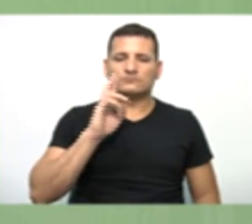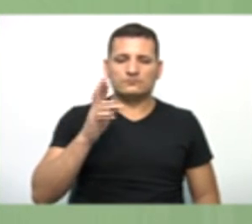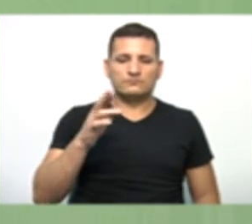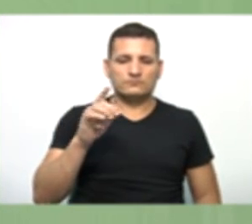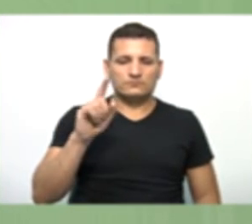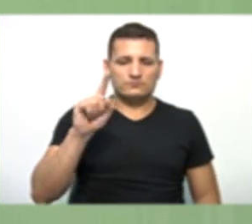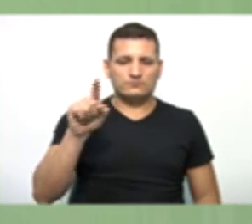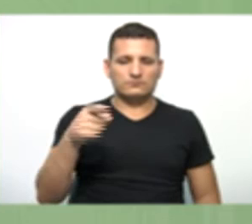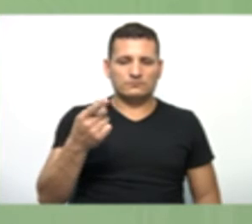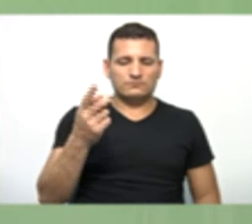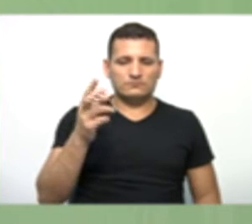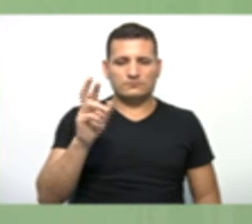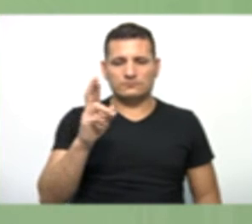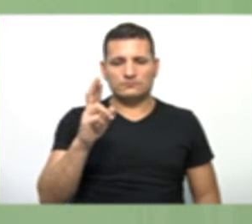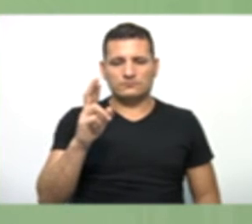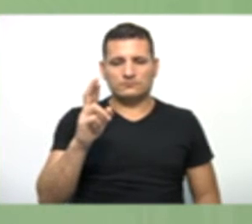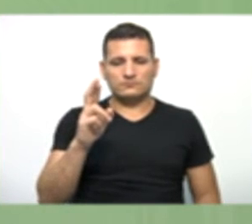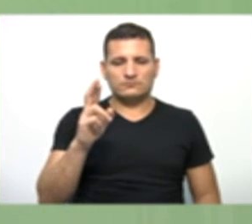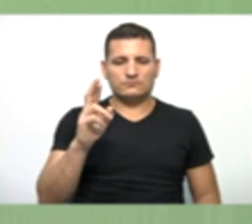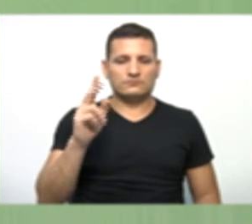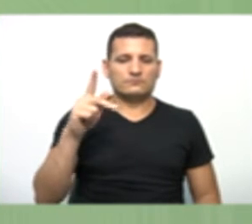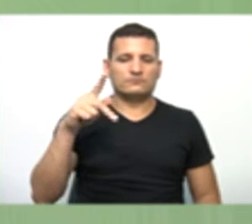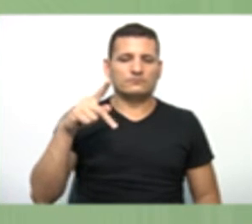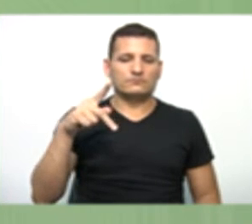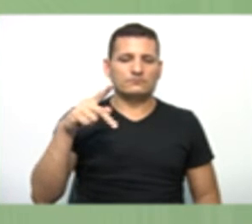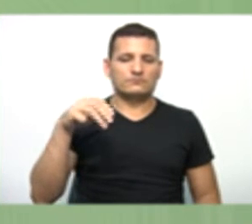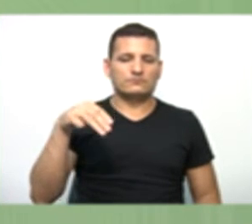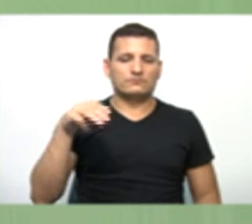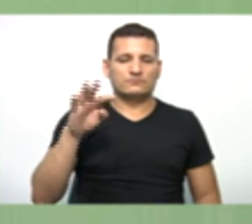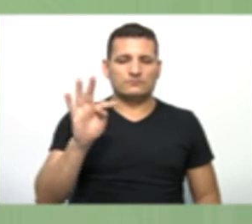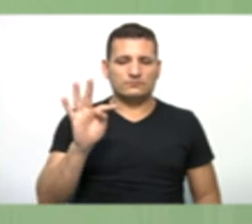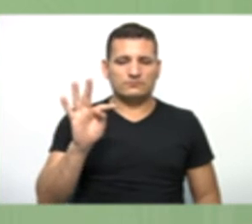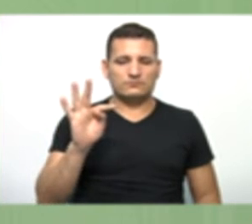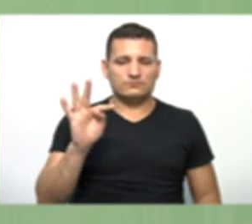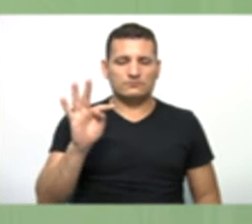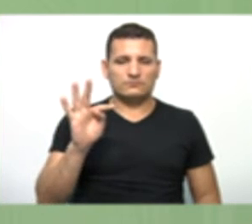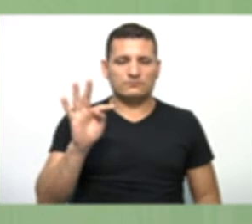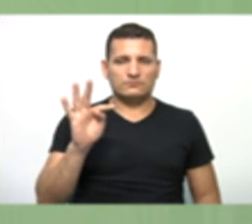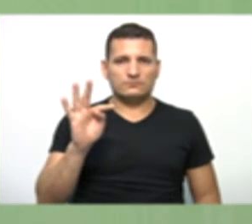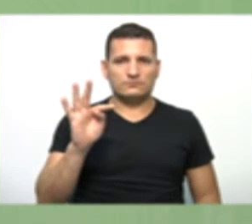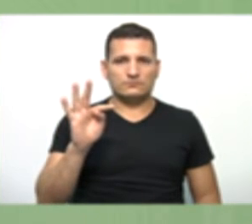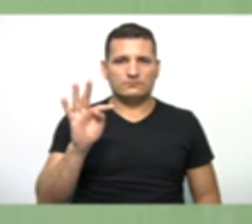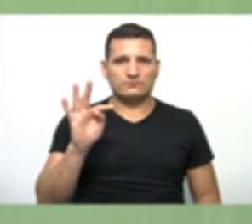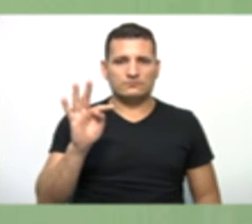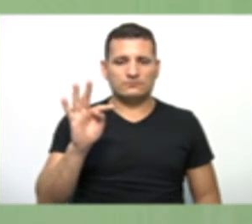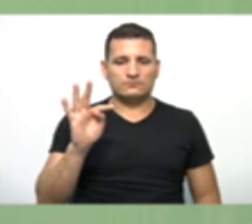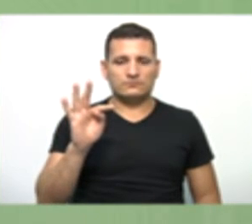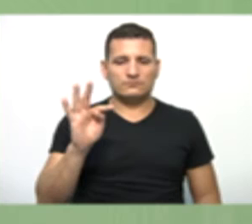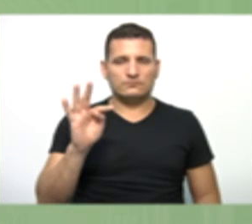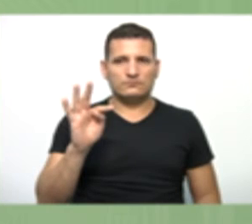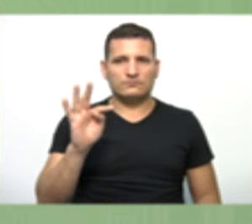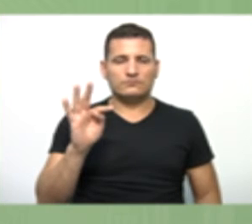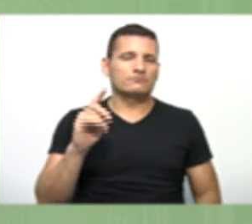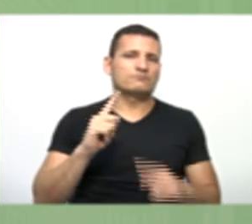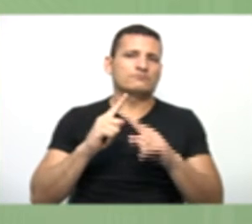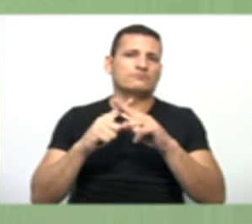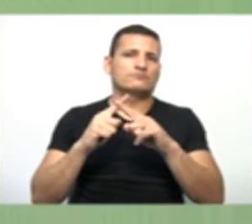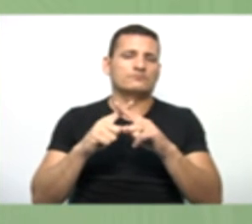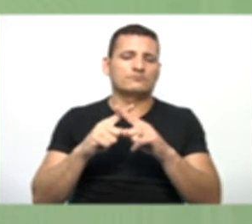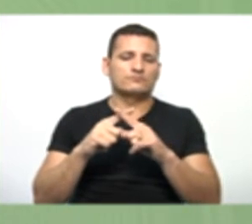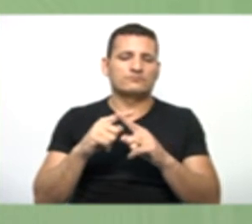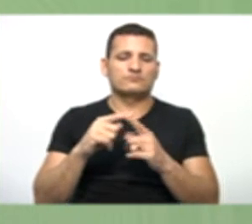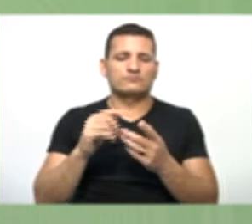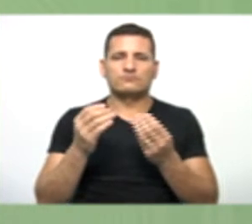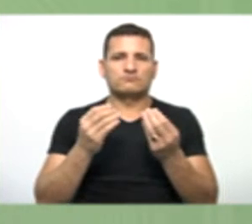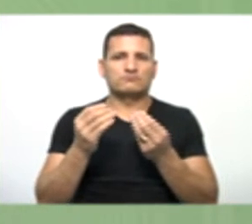que vai ser igual ao meu PMT, que vai multiplicar a divisão de quem? Eu vou dividir esses dois valores em vermelho aqui